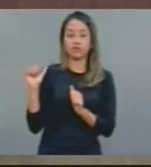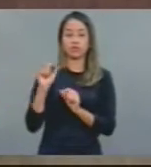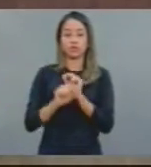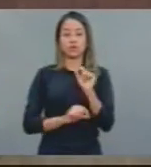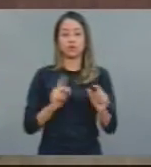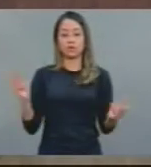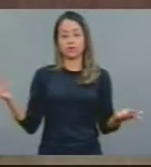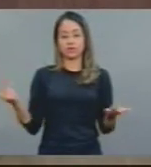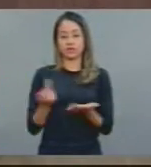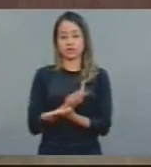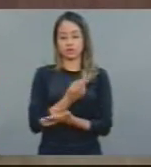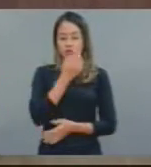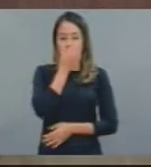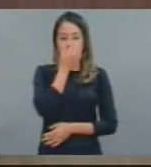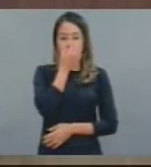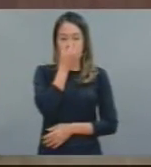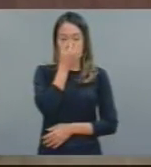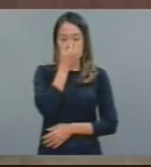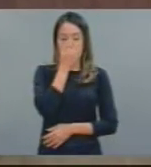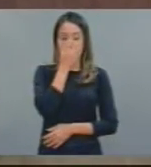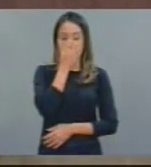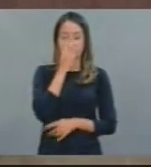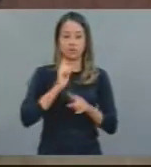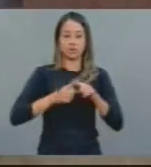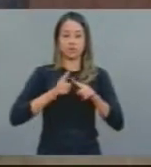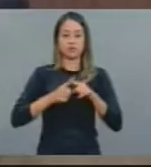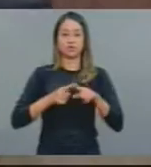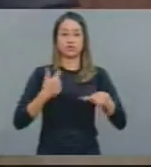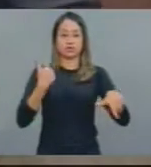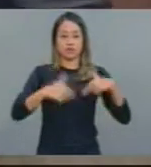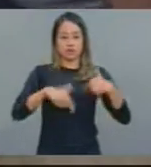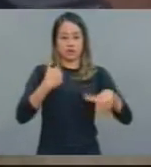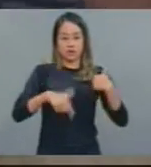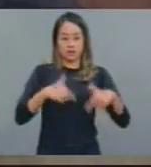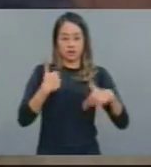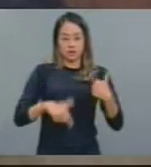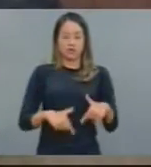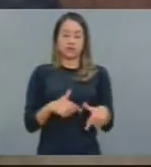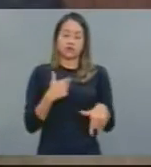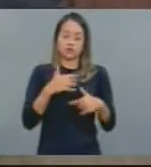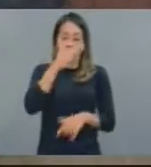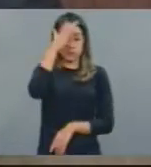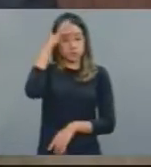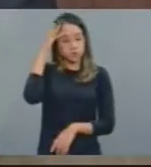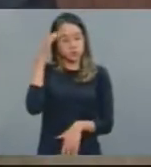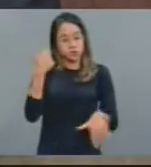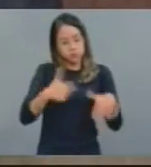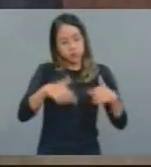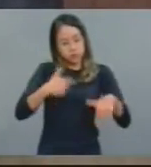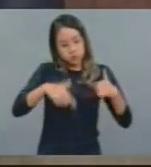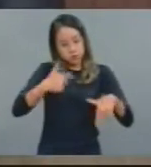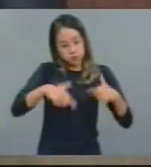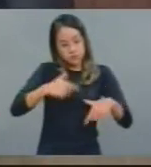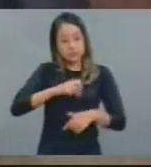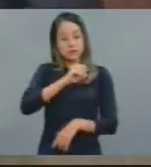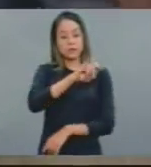a segurança, e você trabalhou para isso, que a sua família terá uma